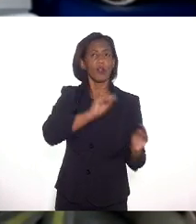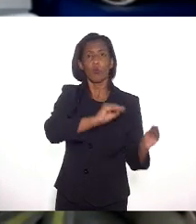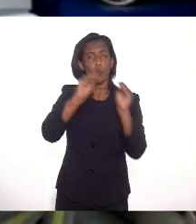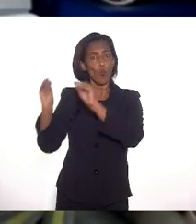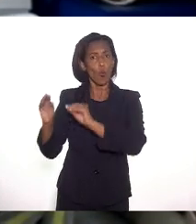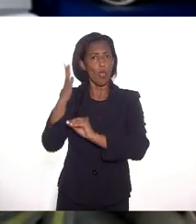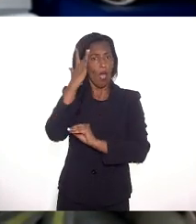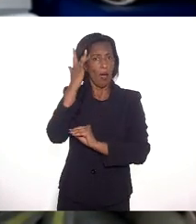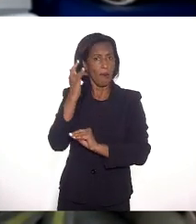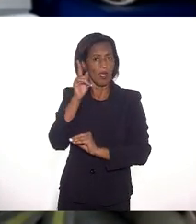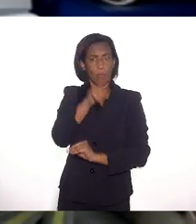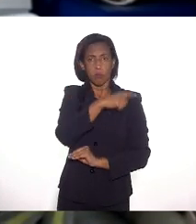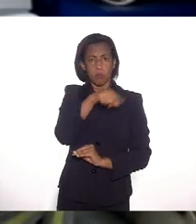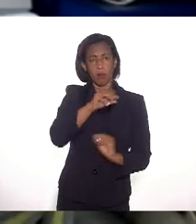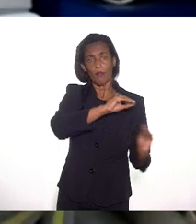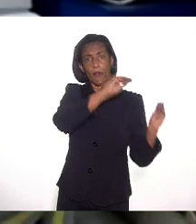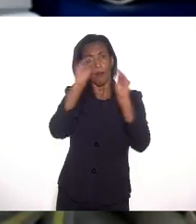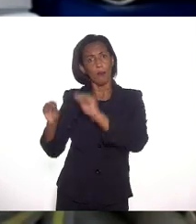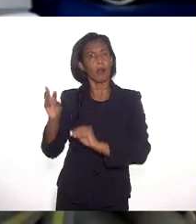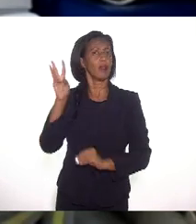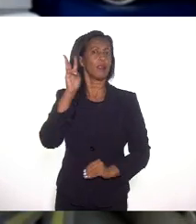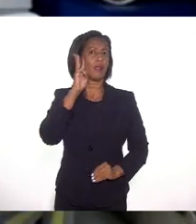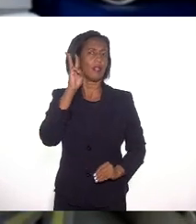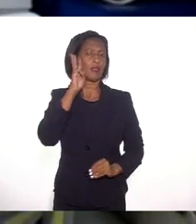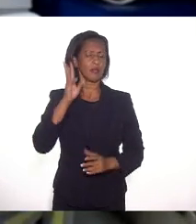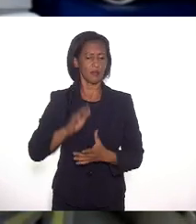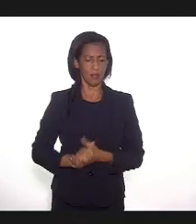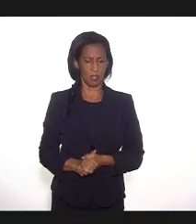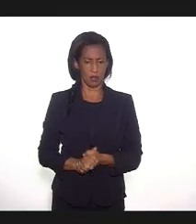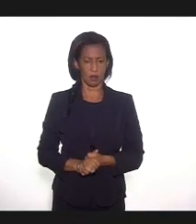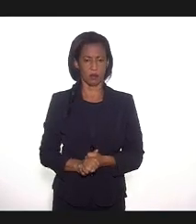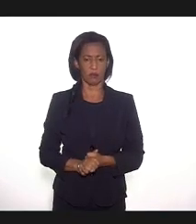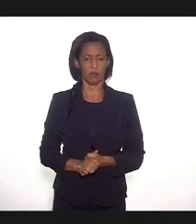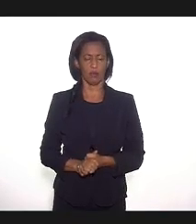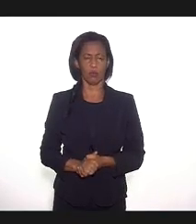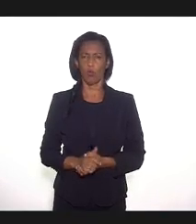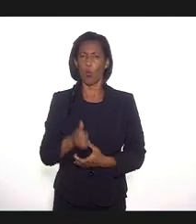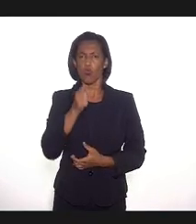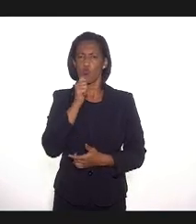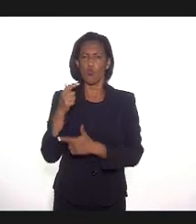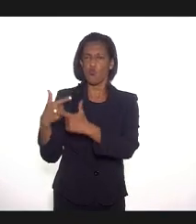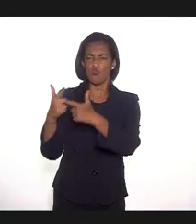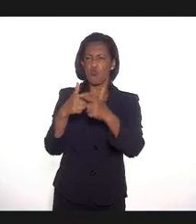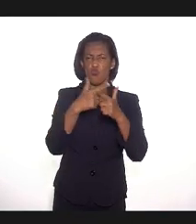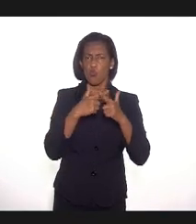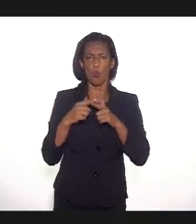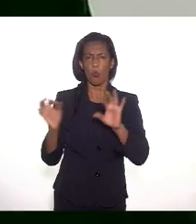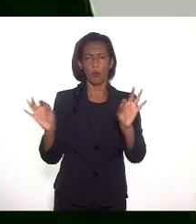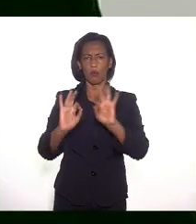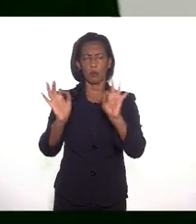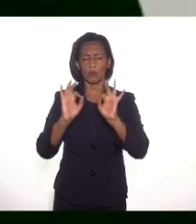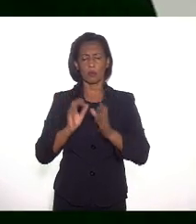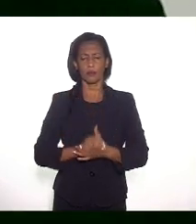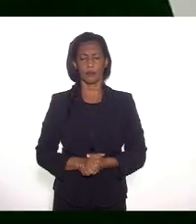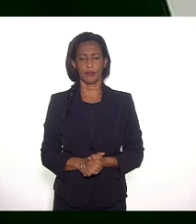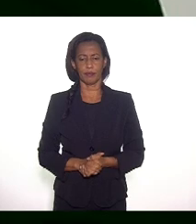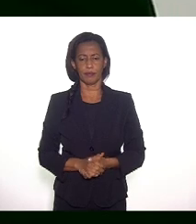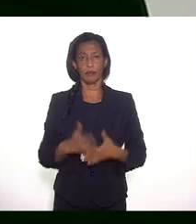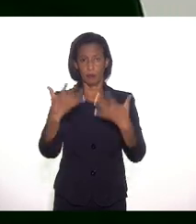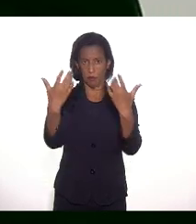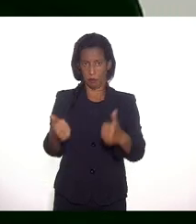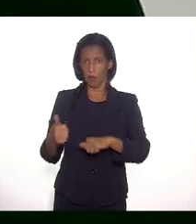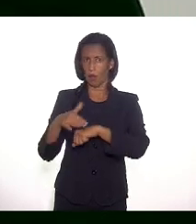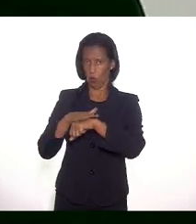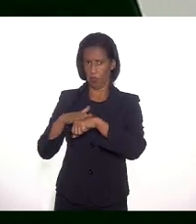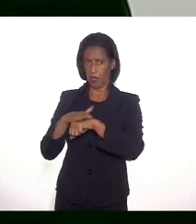terça-feira. E publica. E publica. Não vai ter problema nenhum. A gente chegou a uma Vamos conversar com o